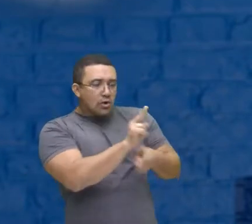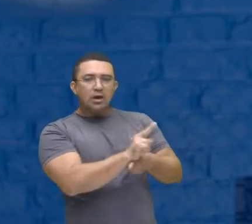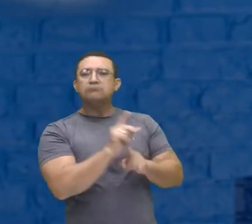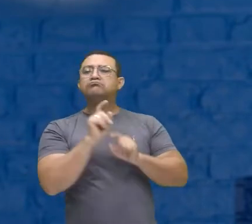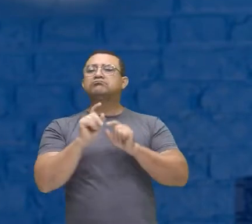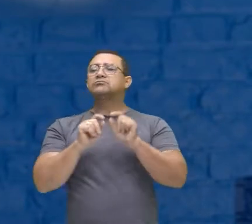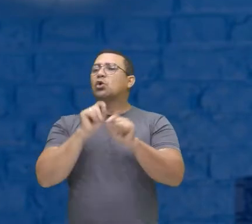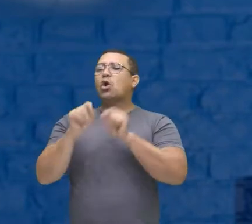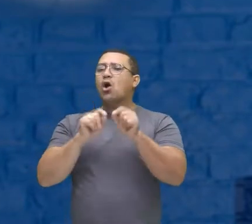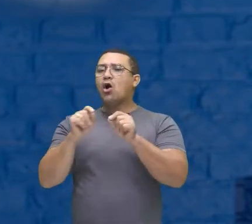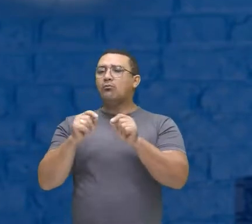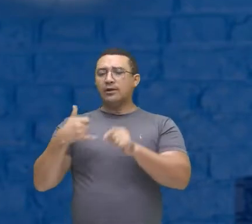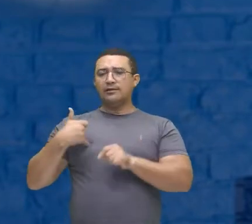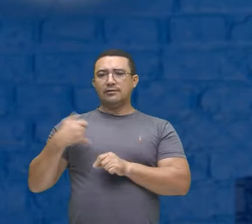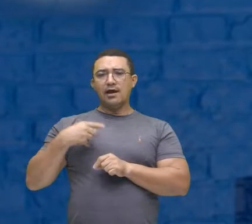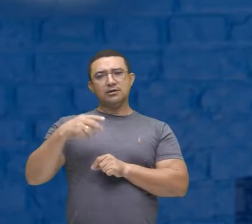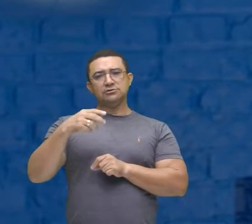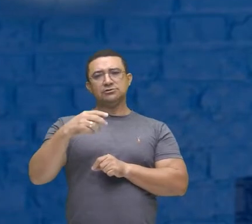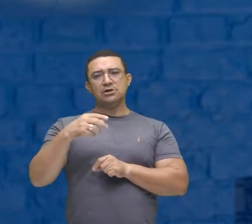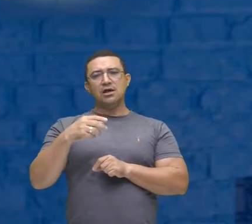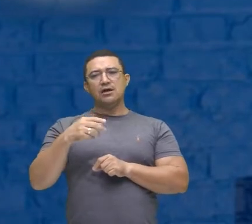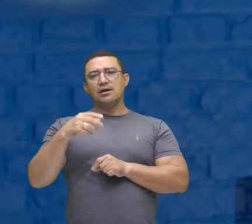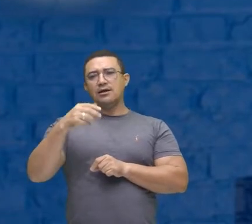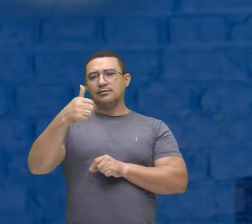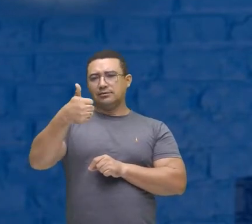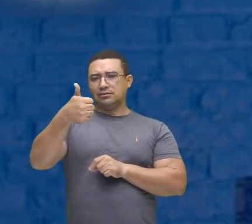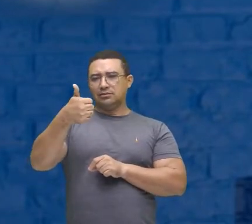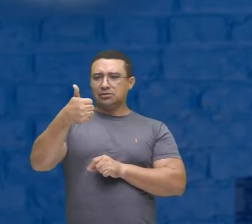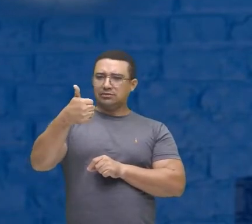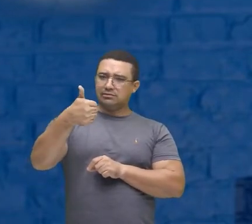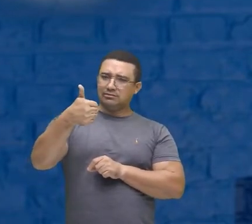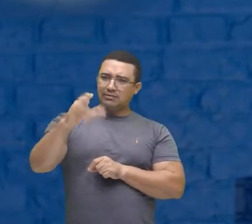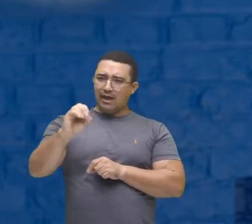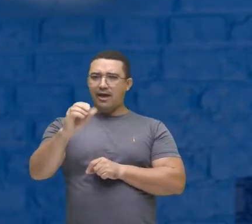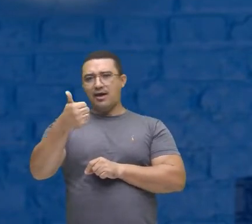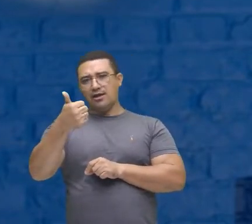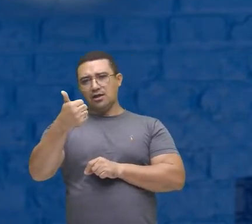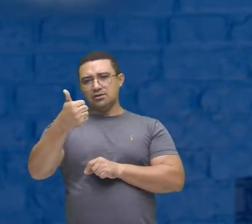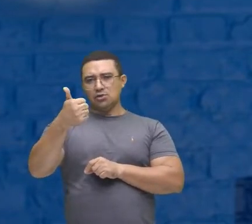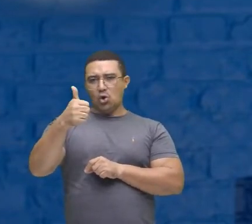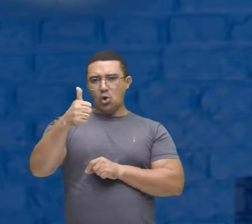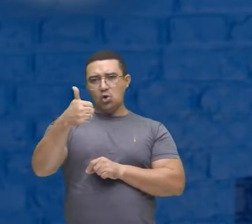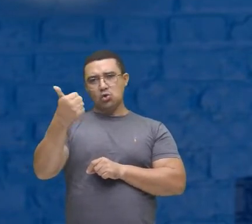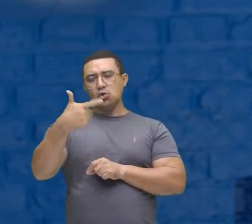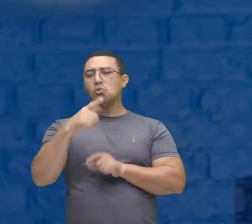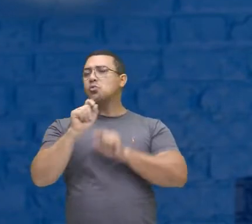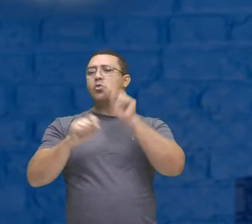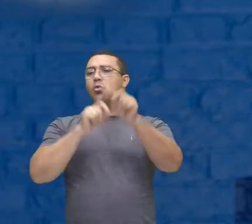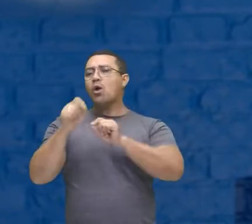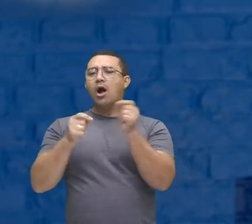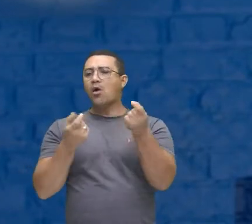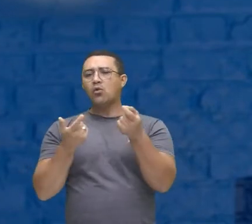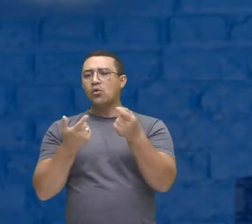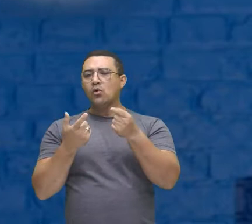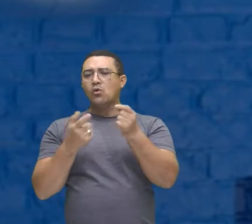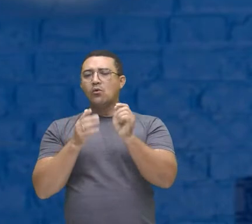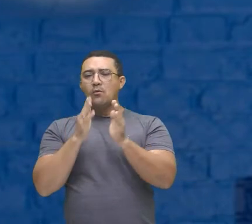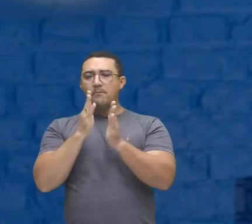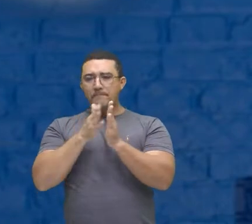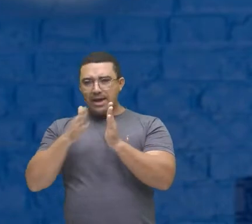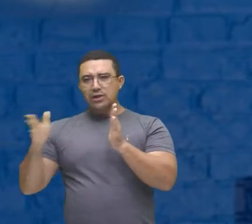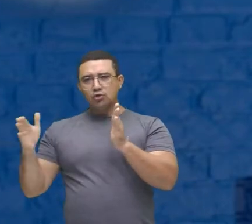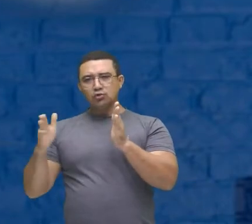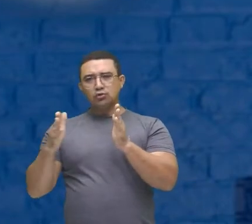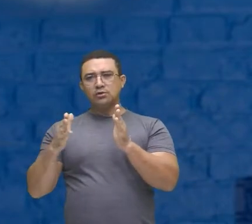quando ele chega nessa fase de pré-adolescente? Qual é o período que eu tenho que levar para fazer uma consulta? Ainda tem vacinas para serem tomadas